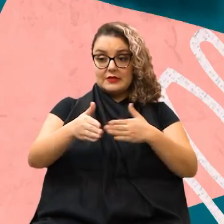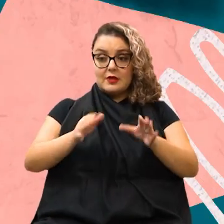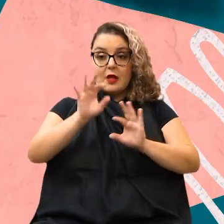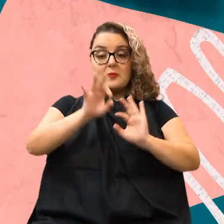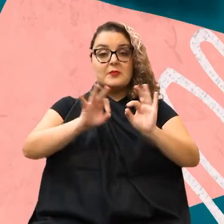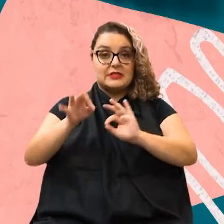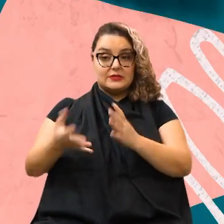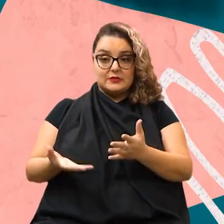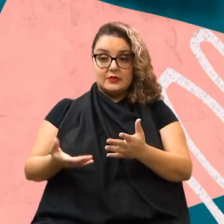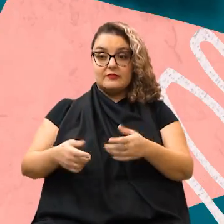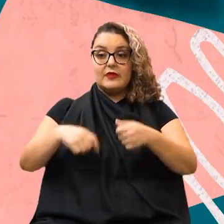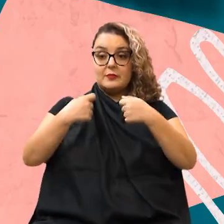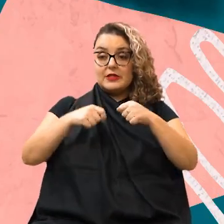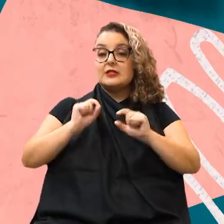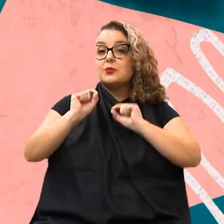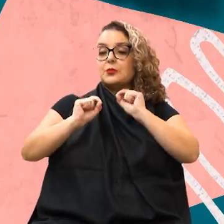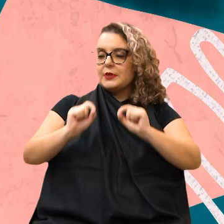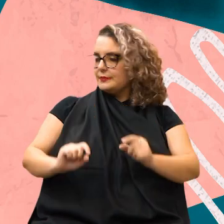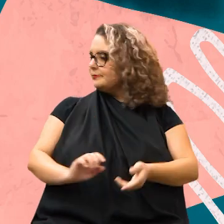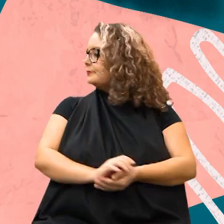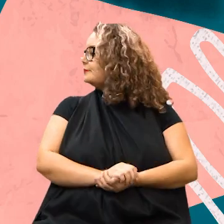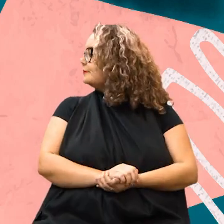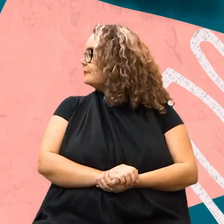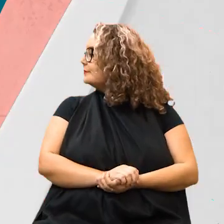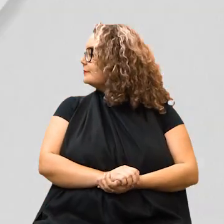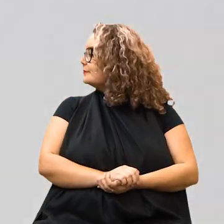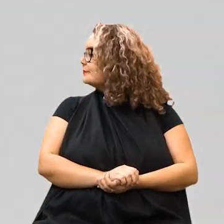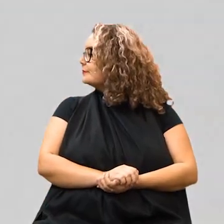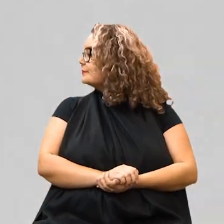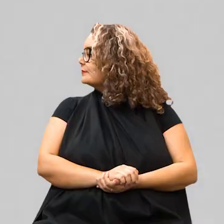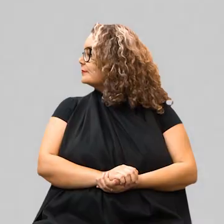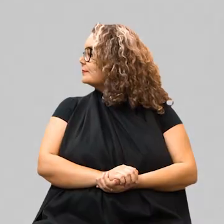Para fazer a caixa personalizada, você vai precisar de